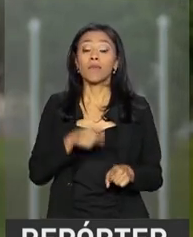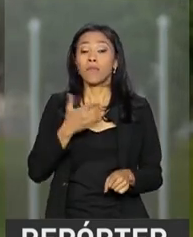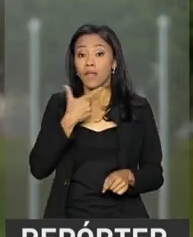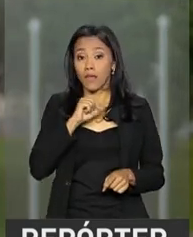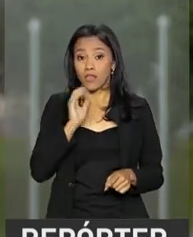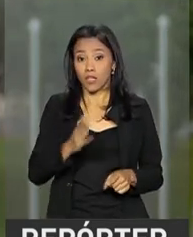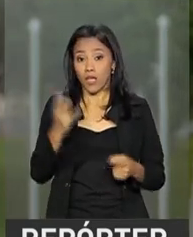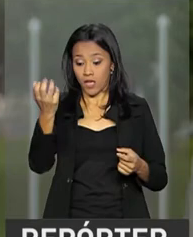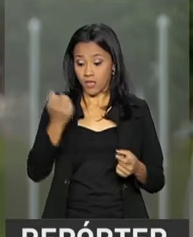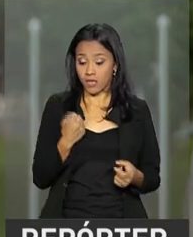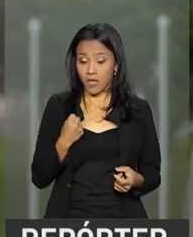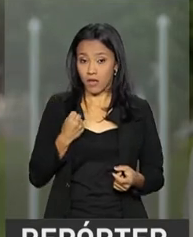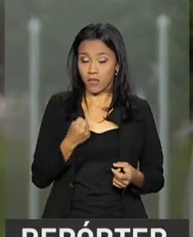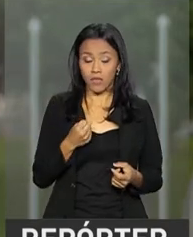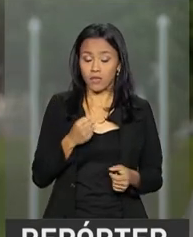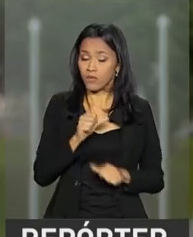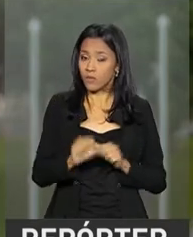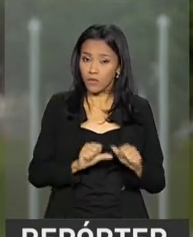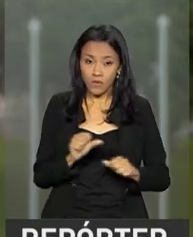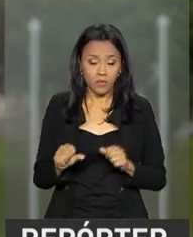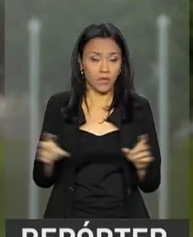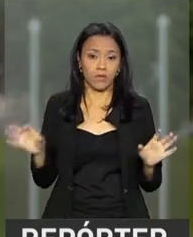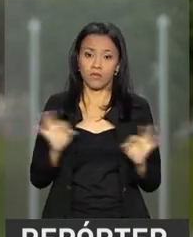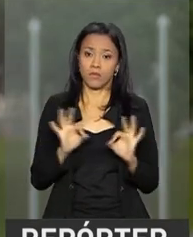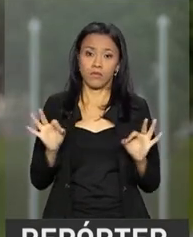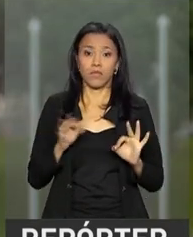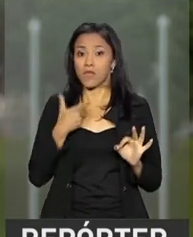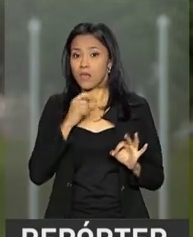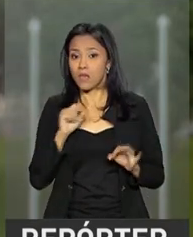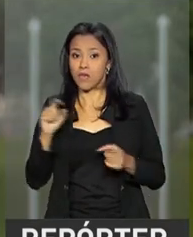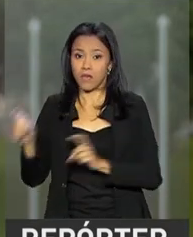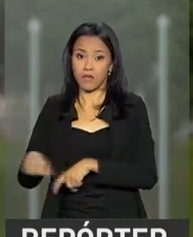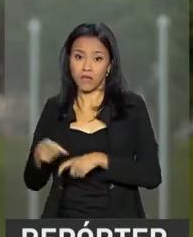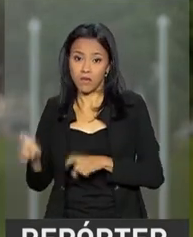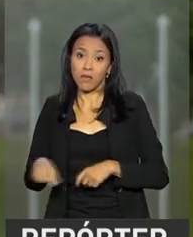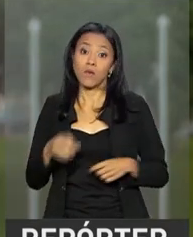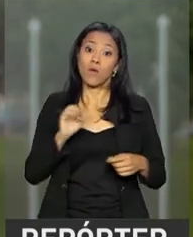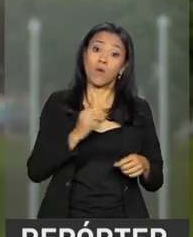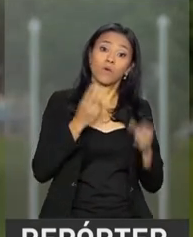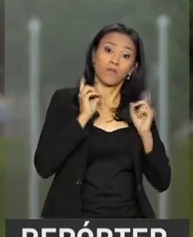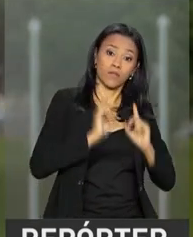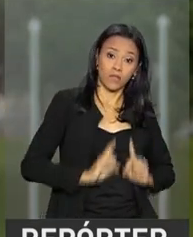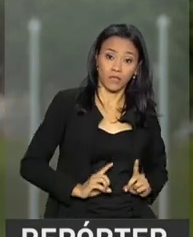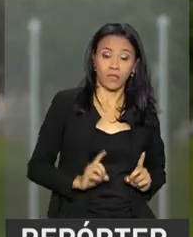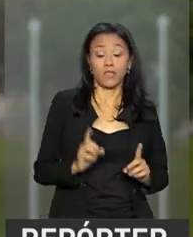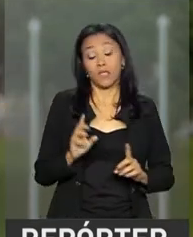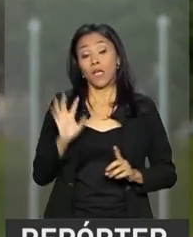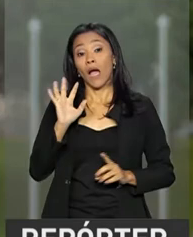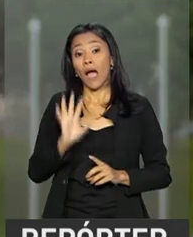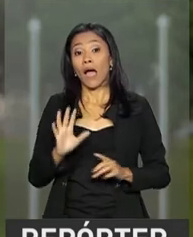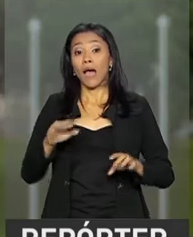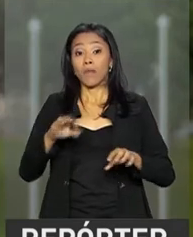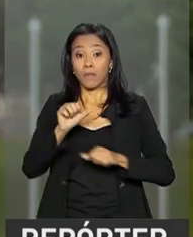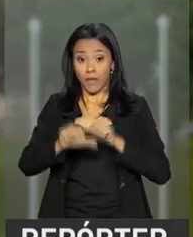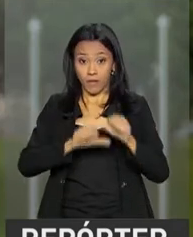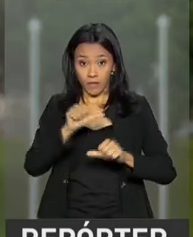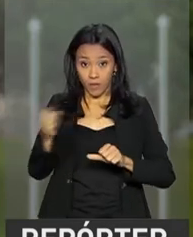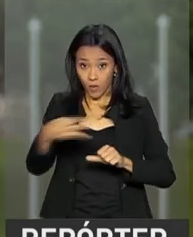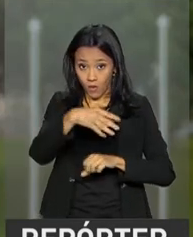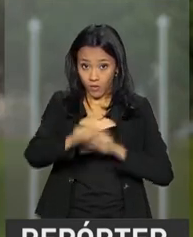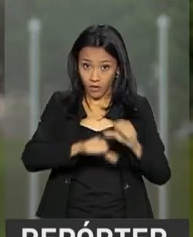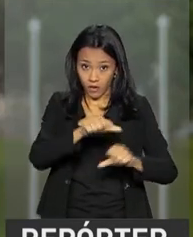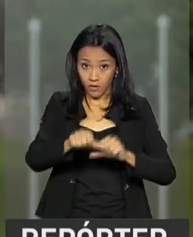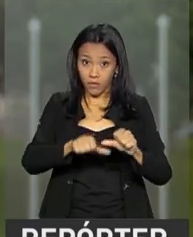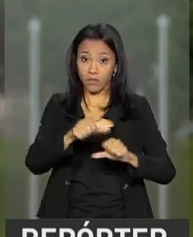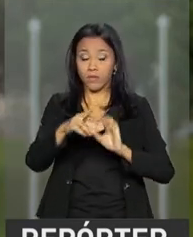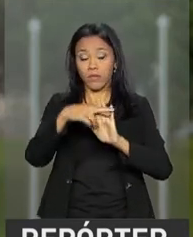por ser deficiente ou trabalhador rural a reforma combate privilégios aliás para que